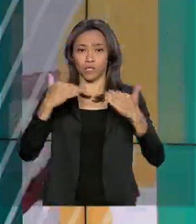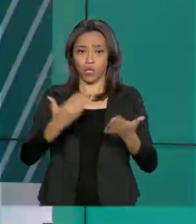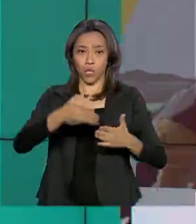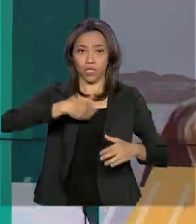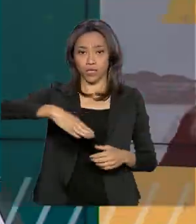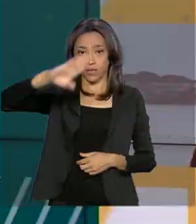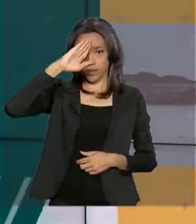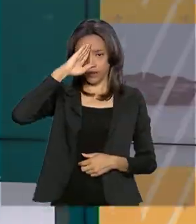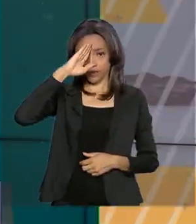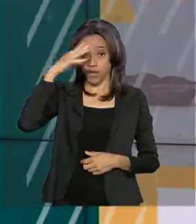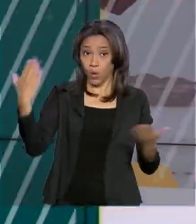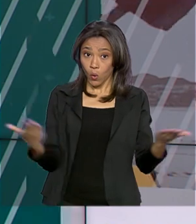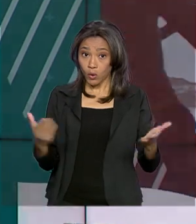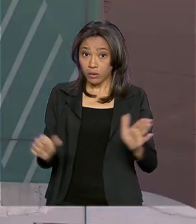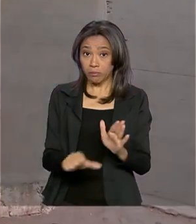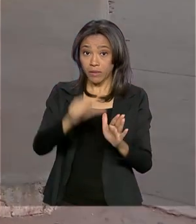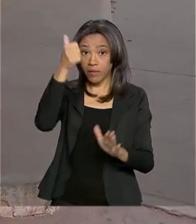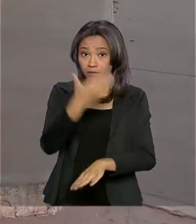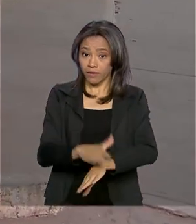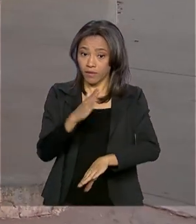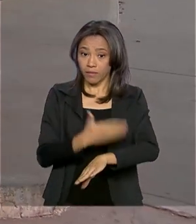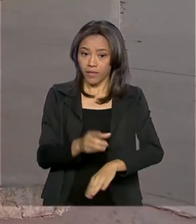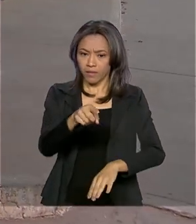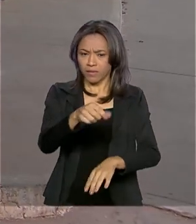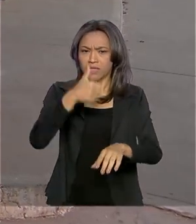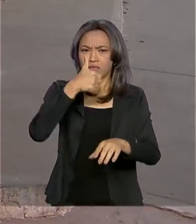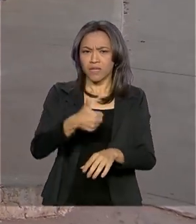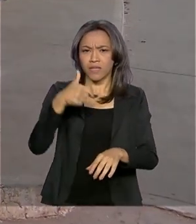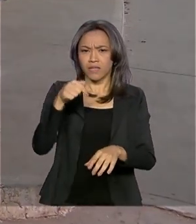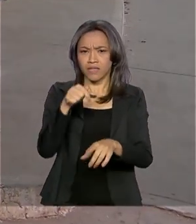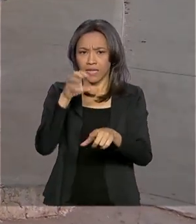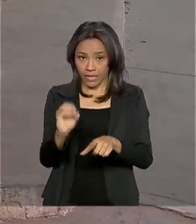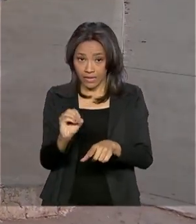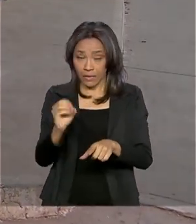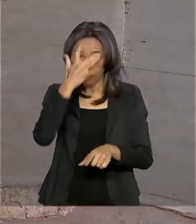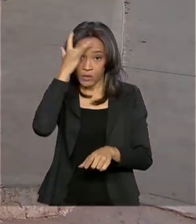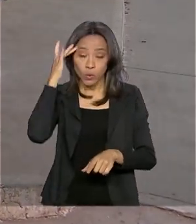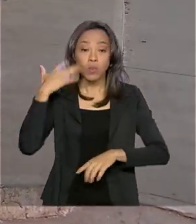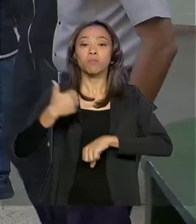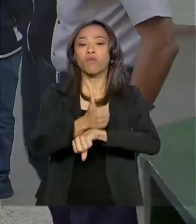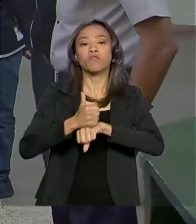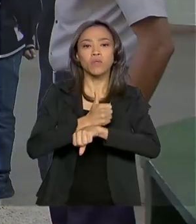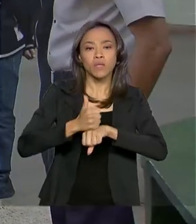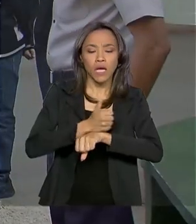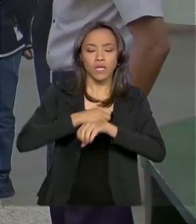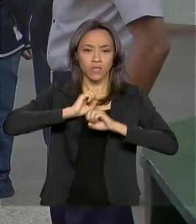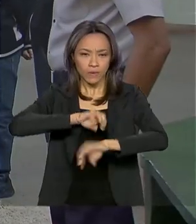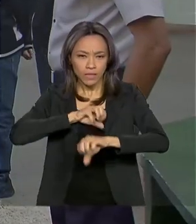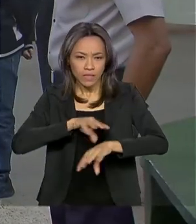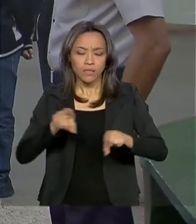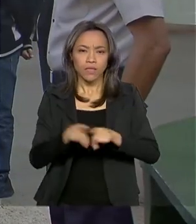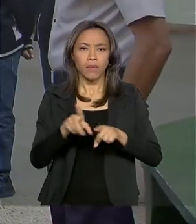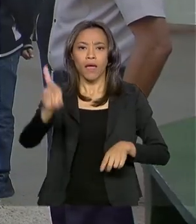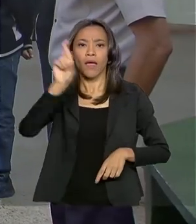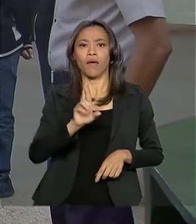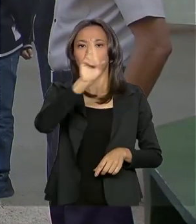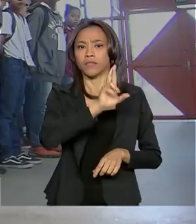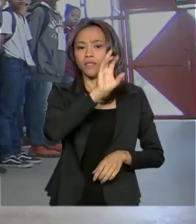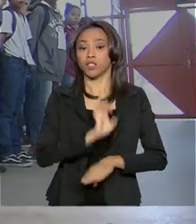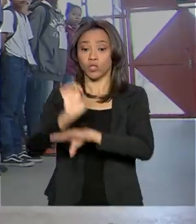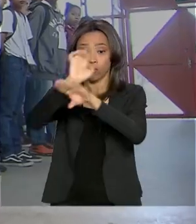capacitação do programa 170 profissionais da educação e representantes de estados e municípios são